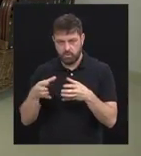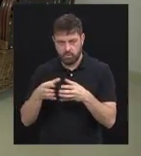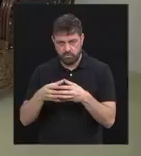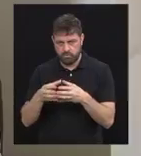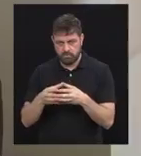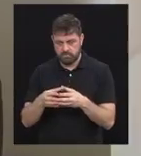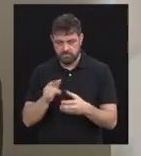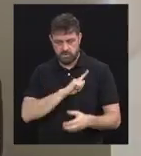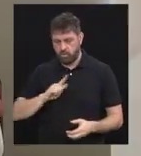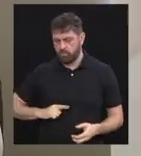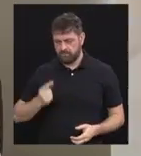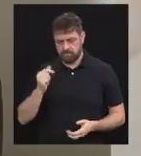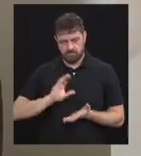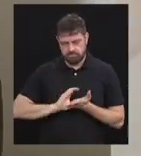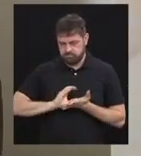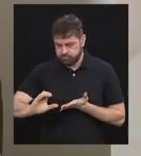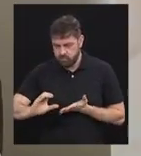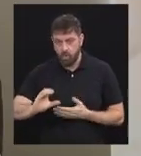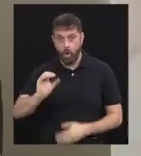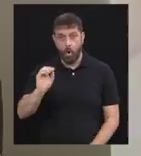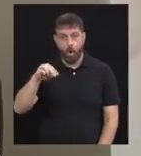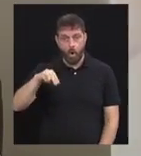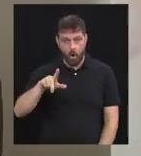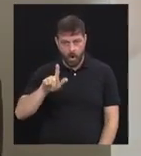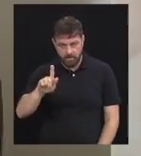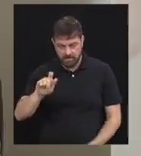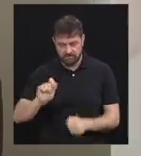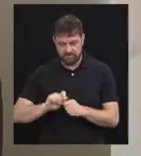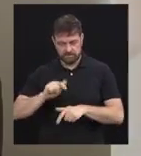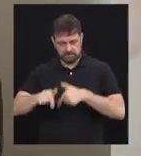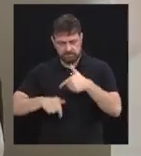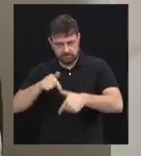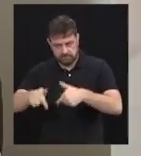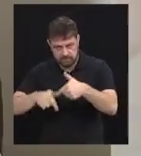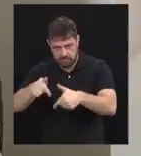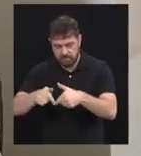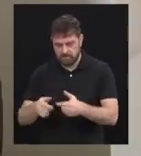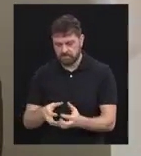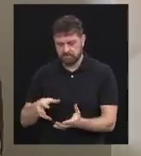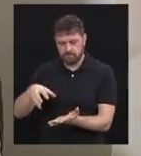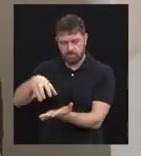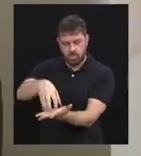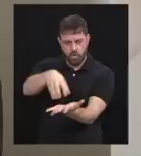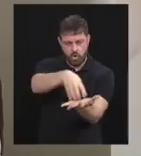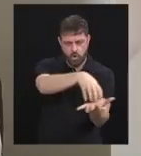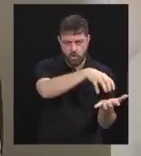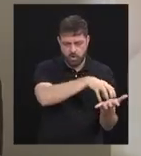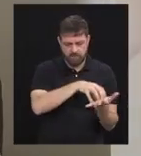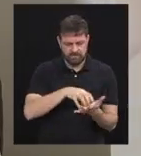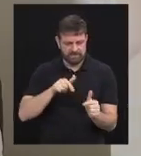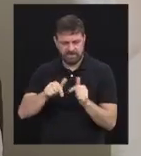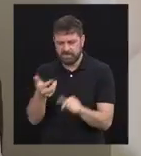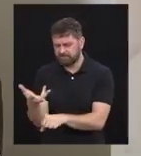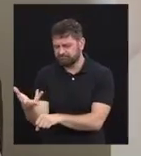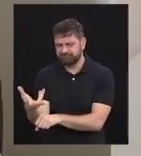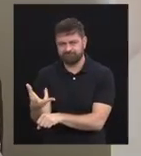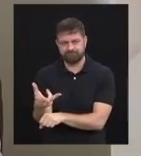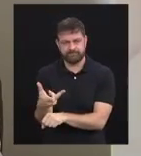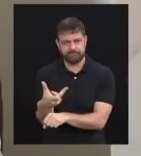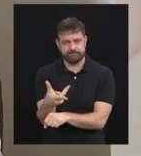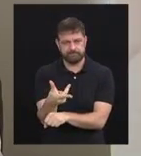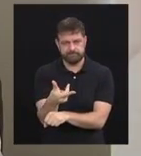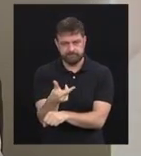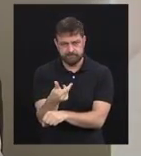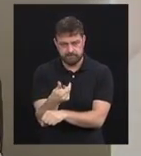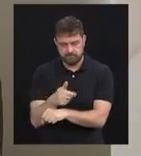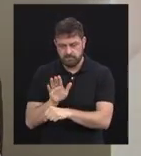que fazem o trabalho no câncer de mama. Nós temos aí várias que fazem um trabalho espetacular de